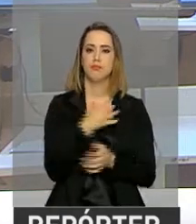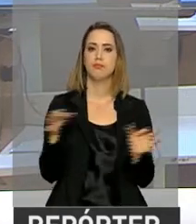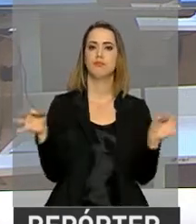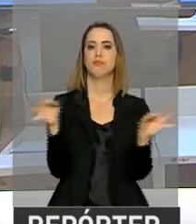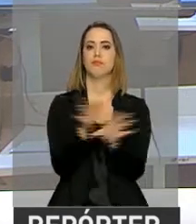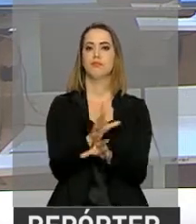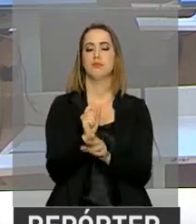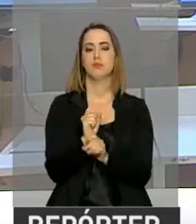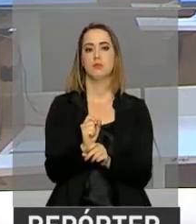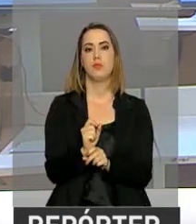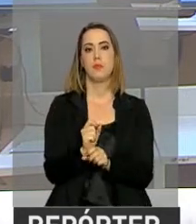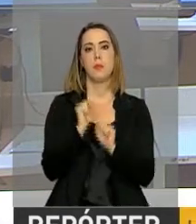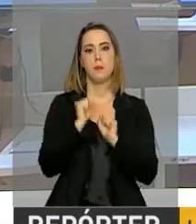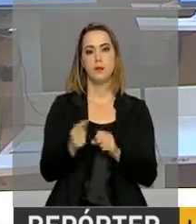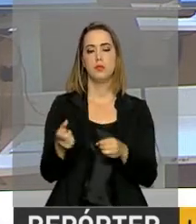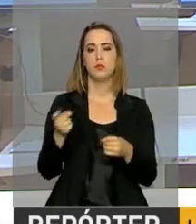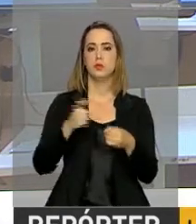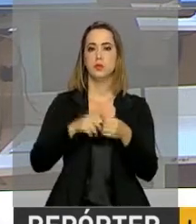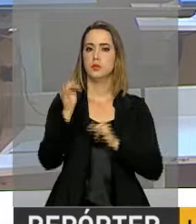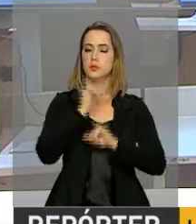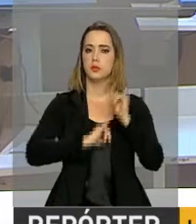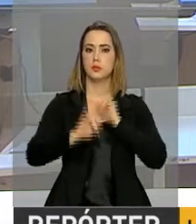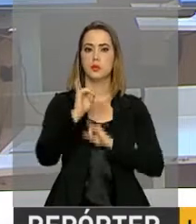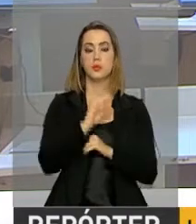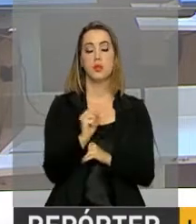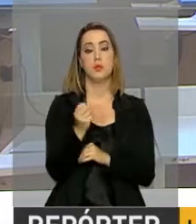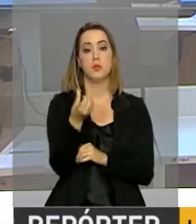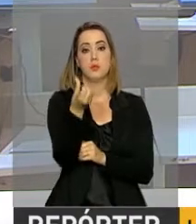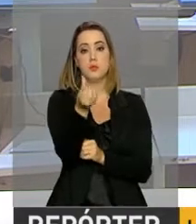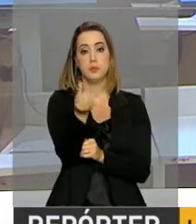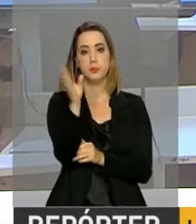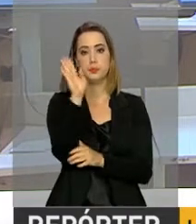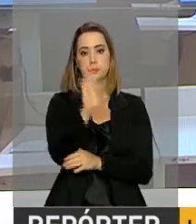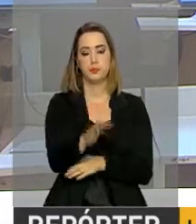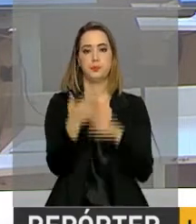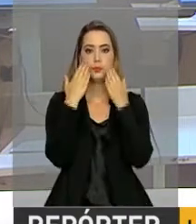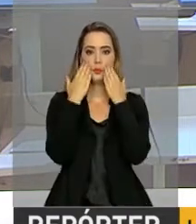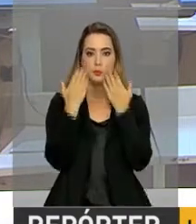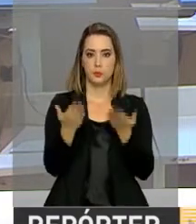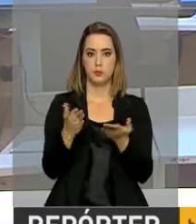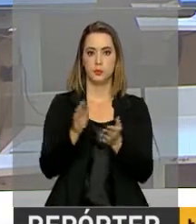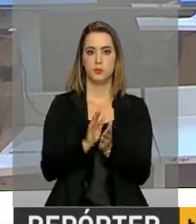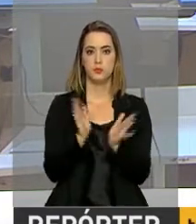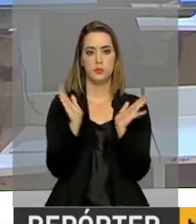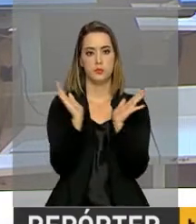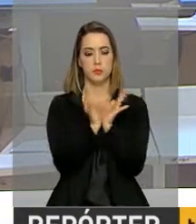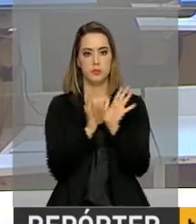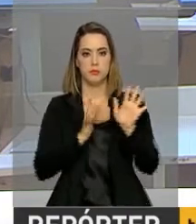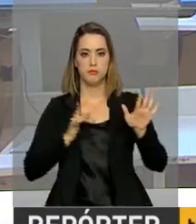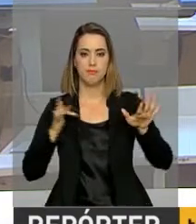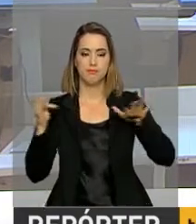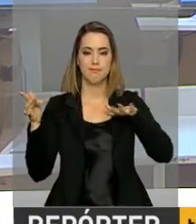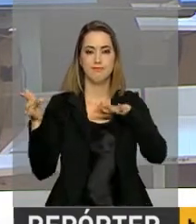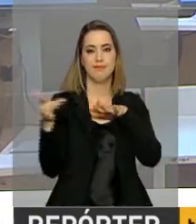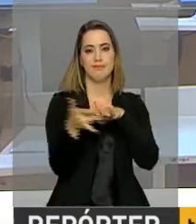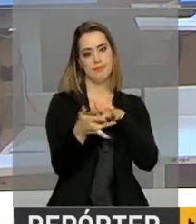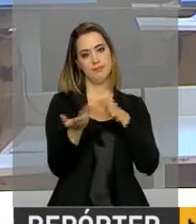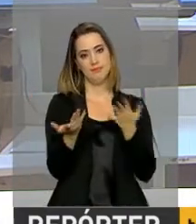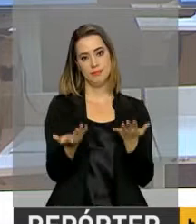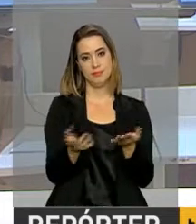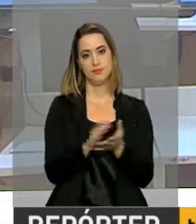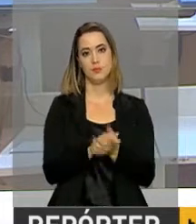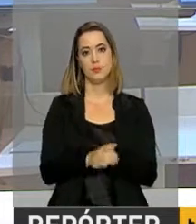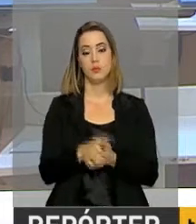do Repórter NBR. Podemos voltar a qualquer momento com outras informações ou às 18h na próxima edição. Acompanhe as novidades também pelas nossas